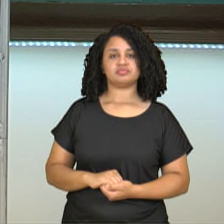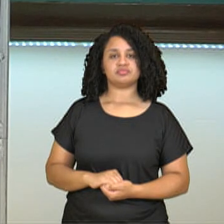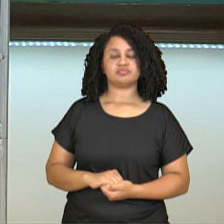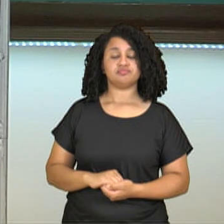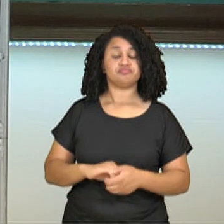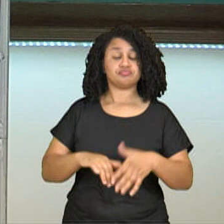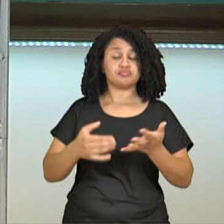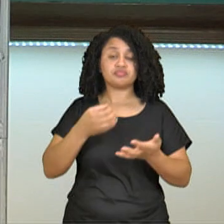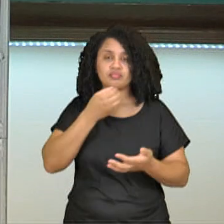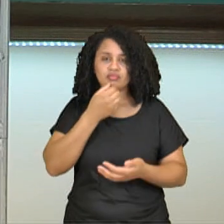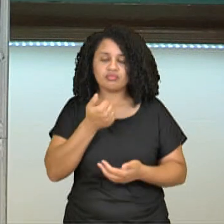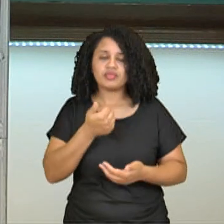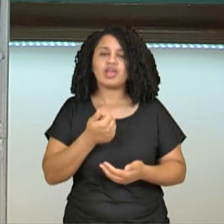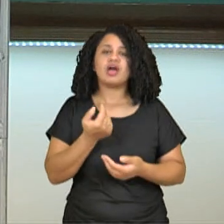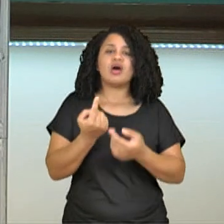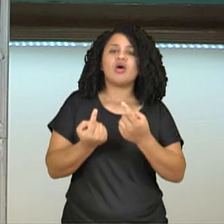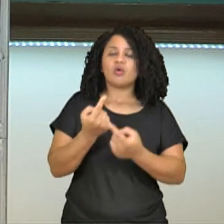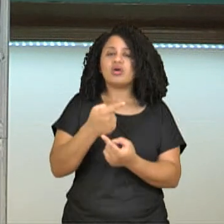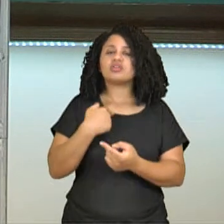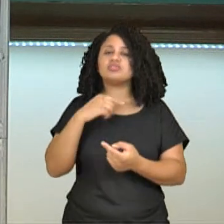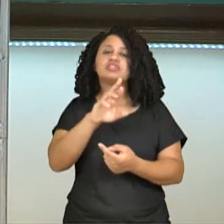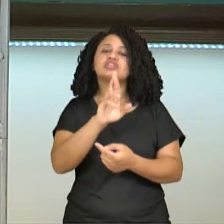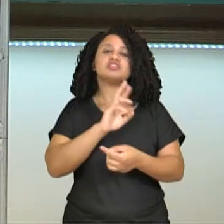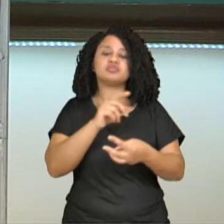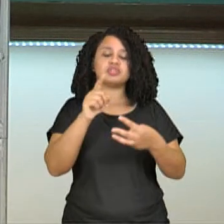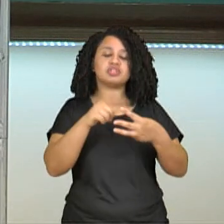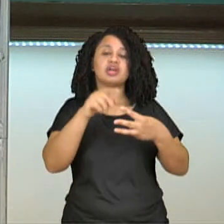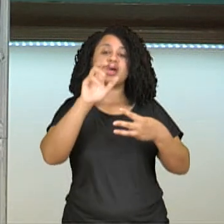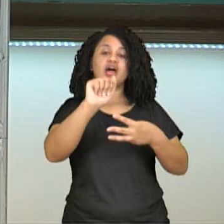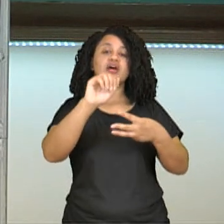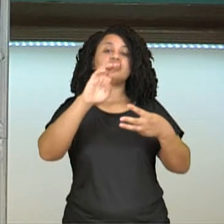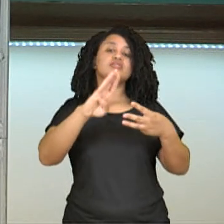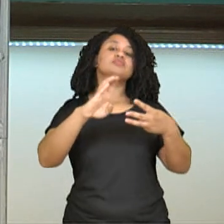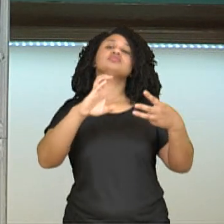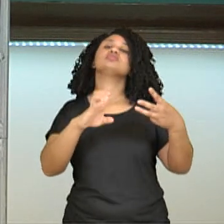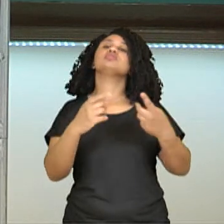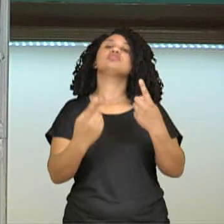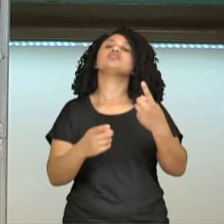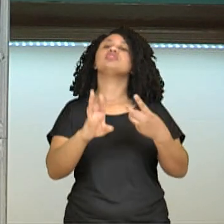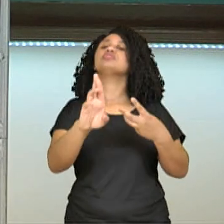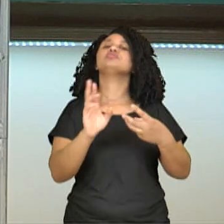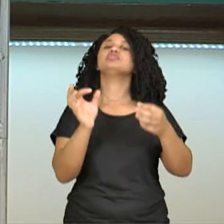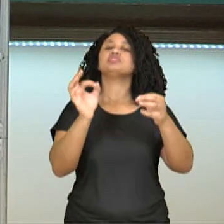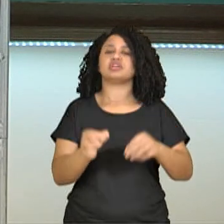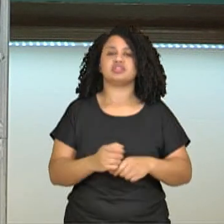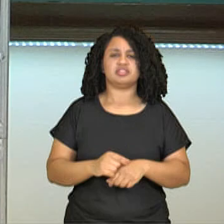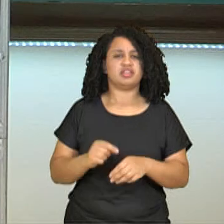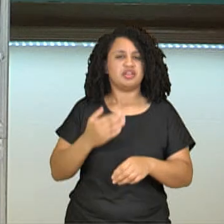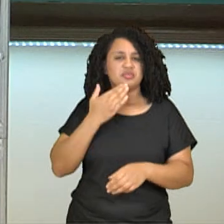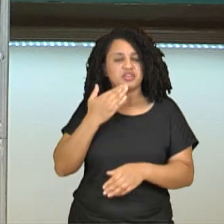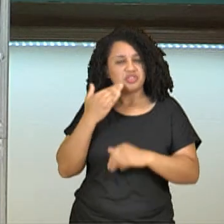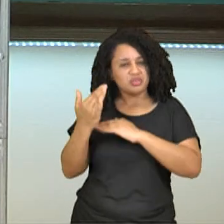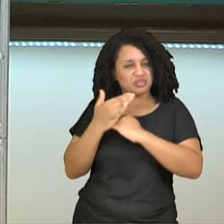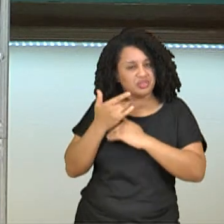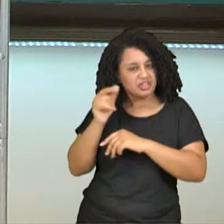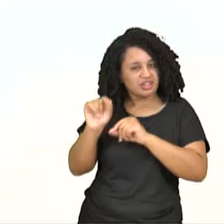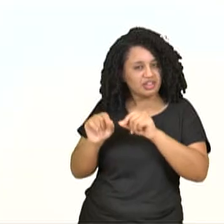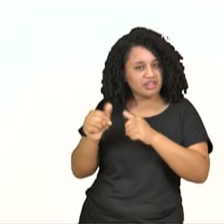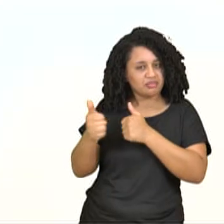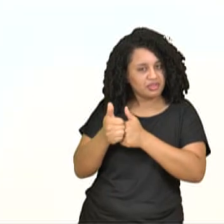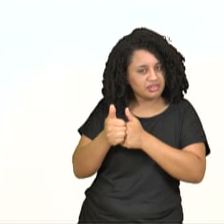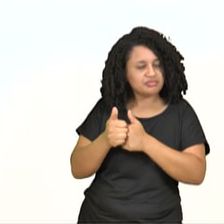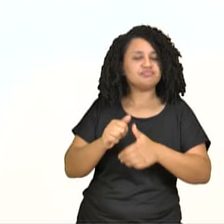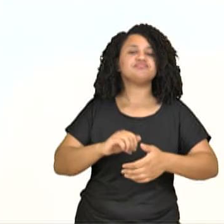Muito bem, qual das alternativas você indicou? Letra A, letra B ou letra C? Pediu ajuda para quem está próximo de você? Vamos ver a